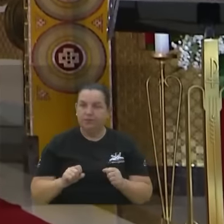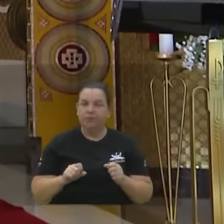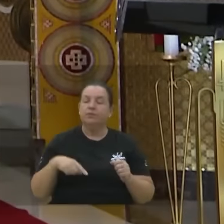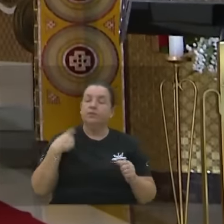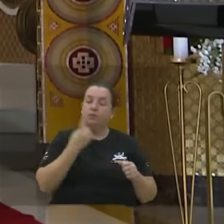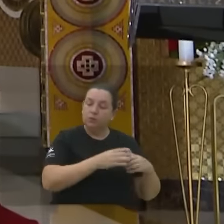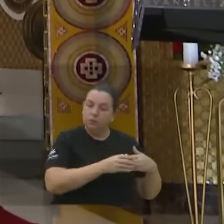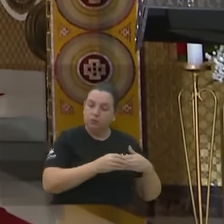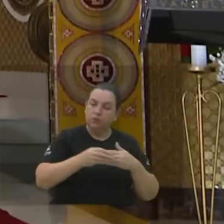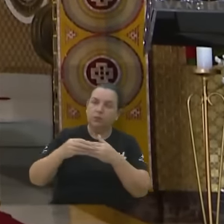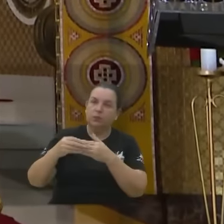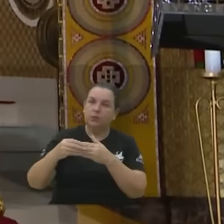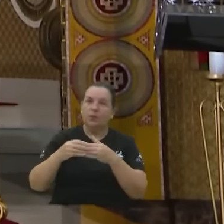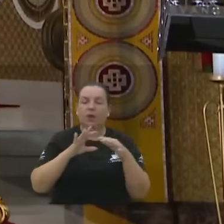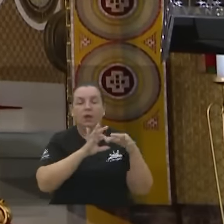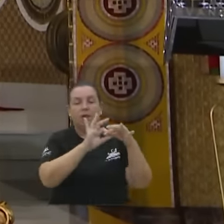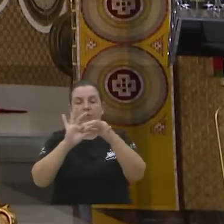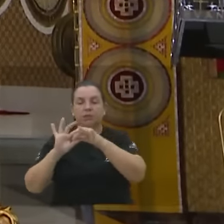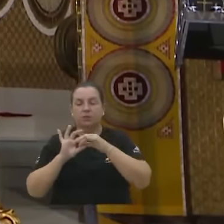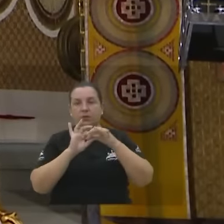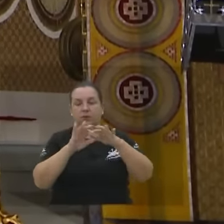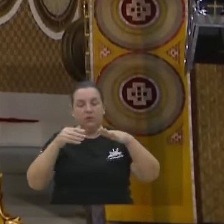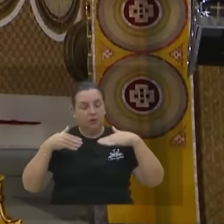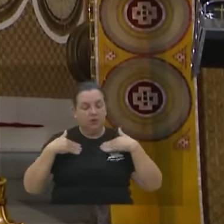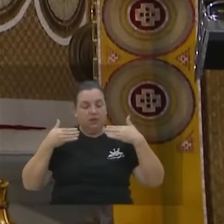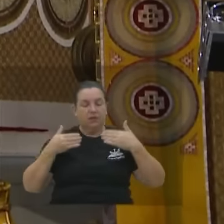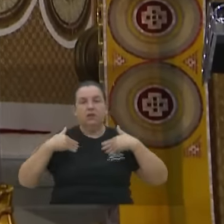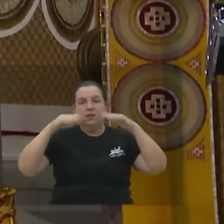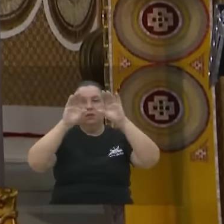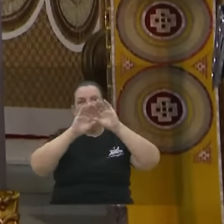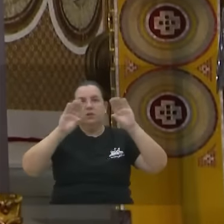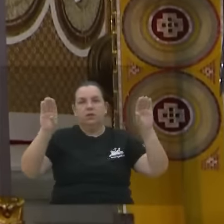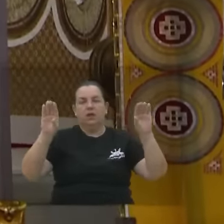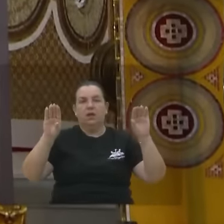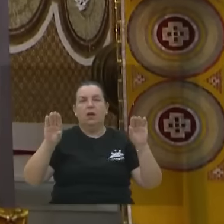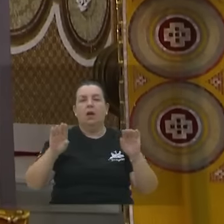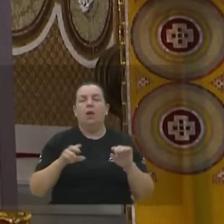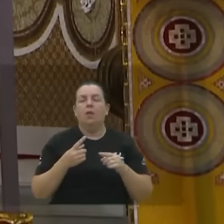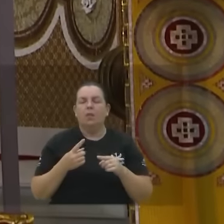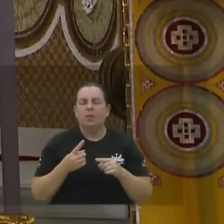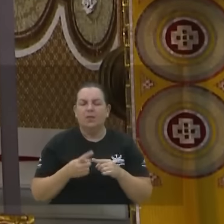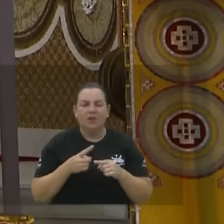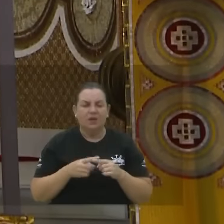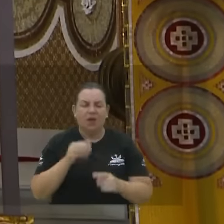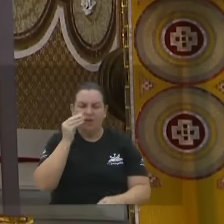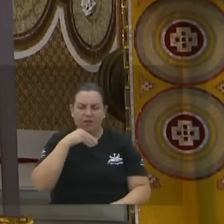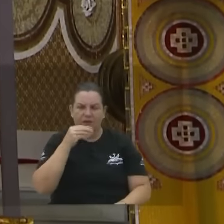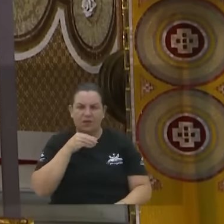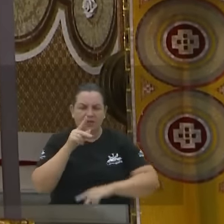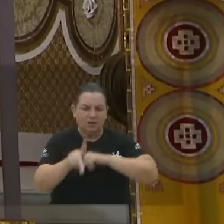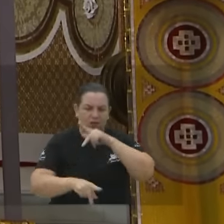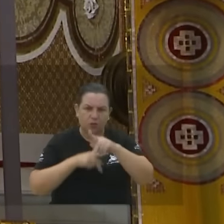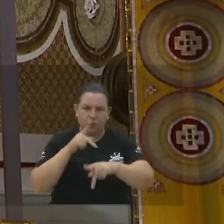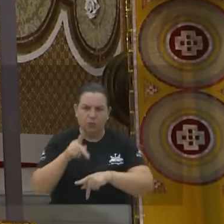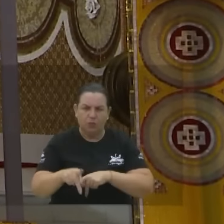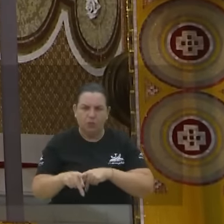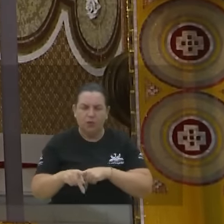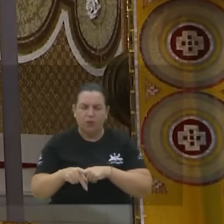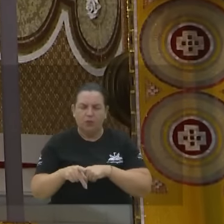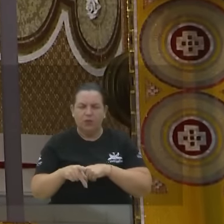conduzi-nos à comunhão das alegrias celestes, para que a fragilidade do rebanho